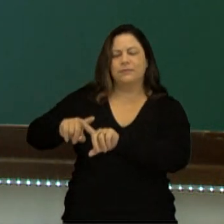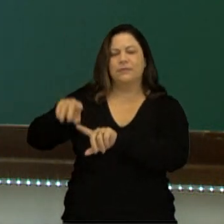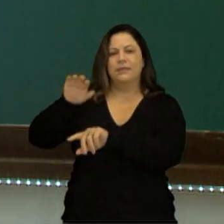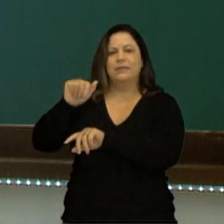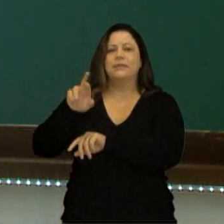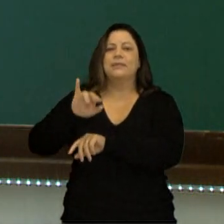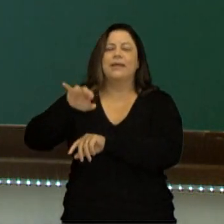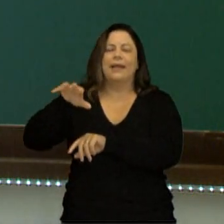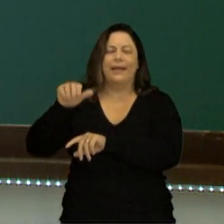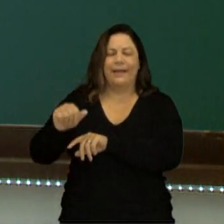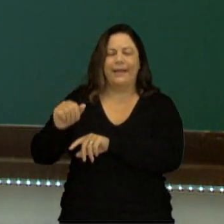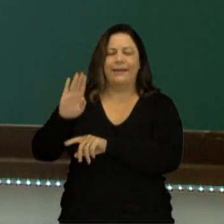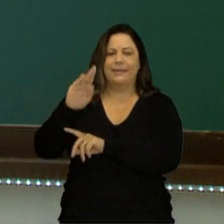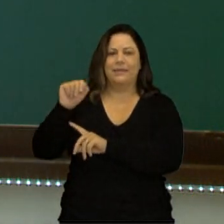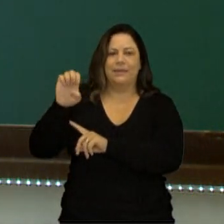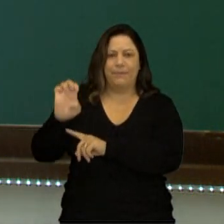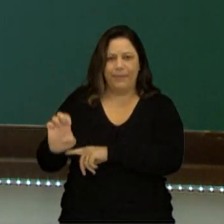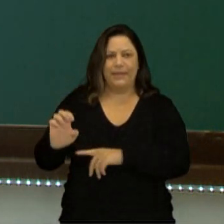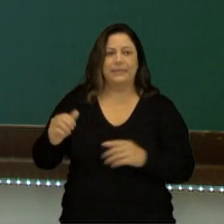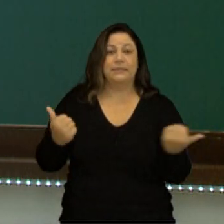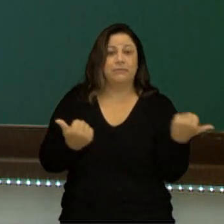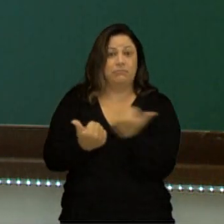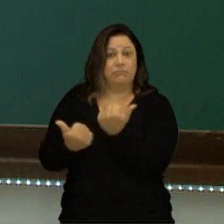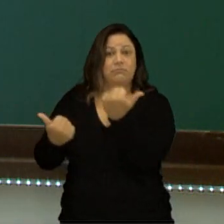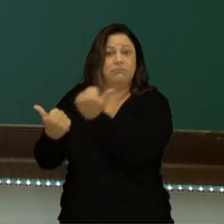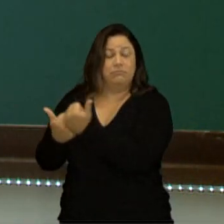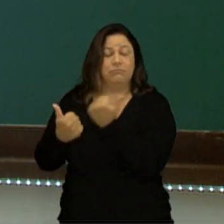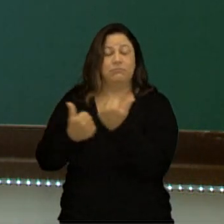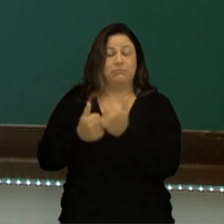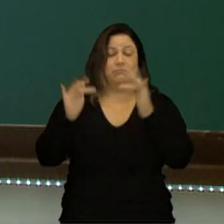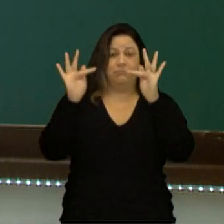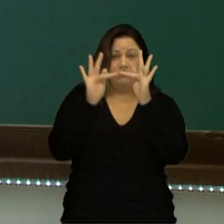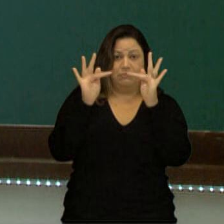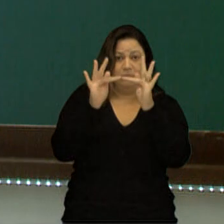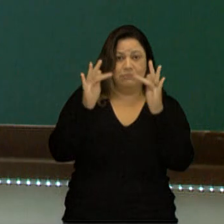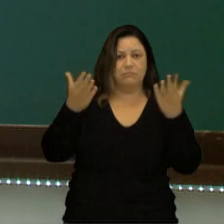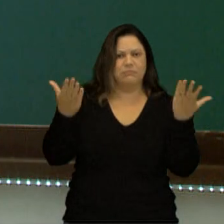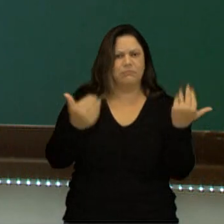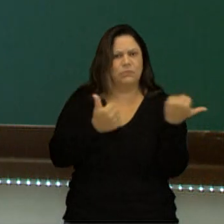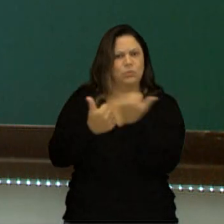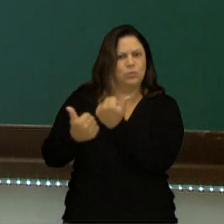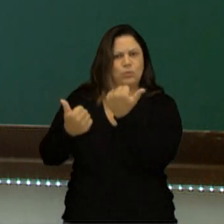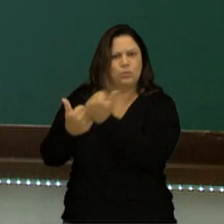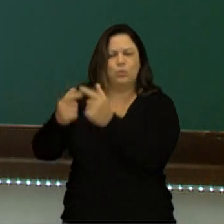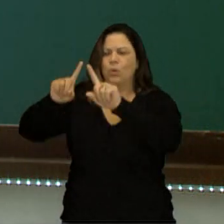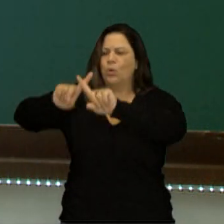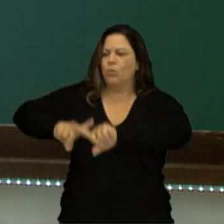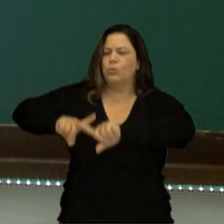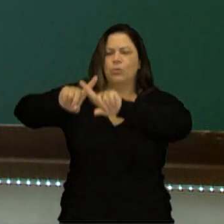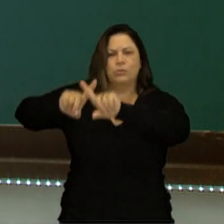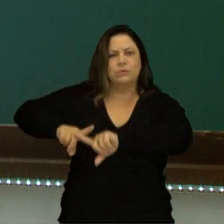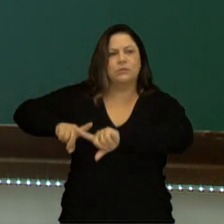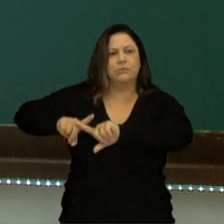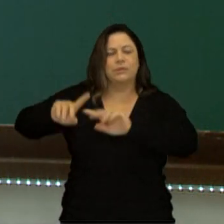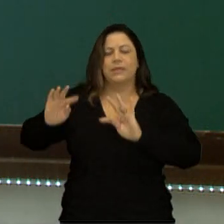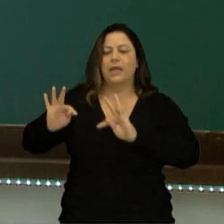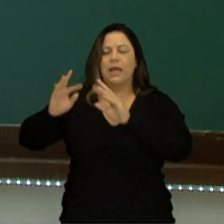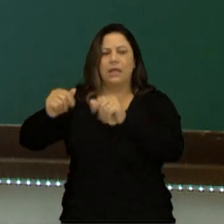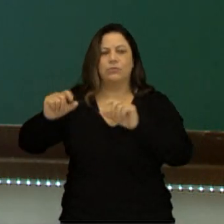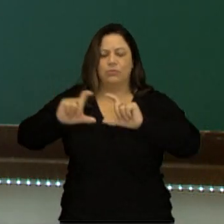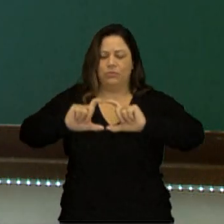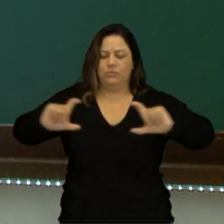base. Se eu substituir esta fórmula aqui, 2 vezes essa, e multiplicar, eu vou ter que a área total vai